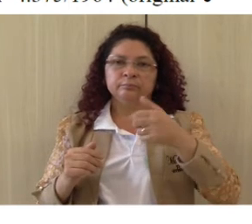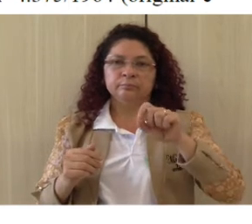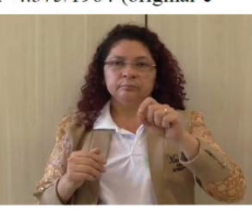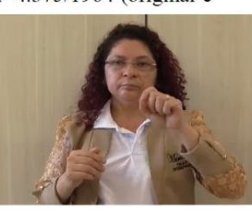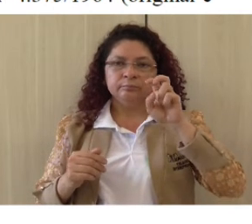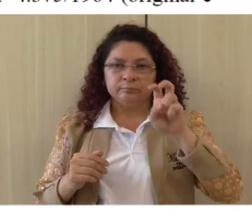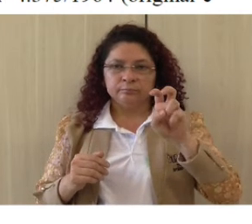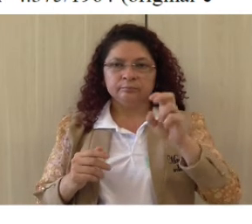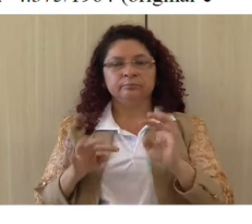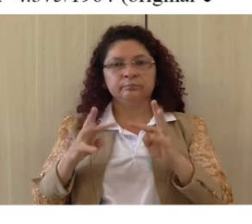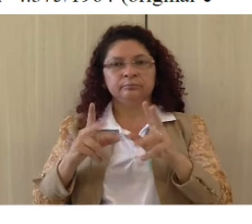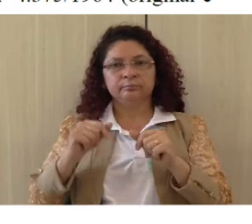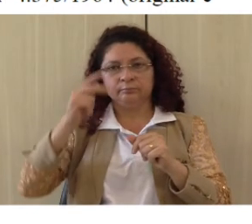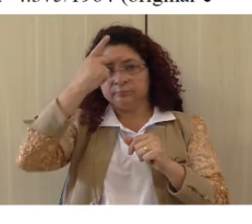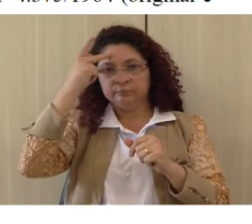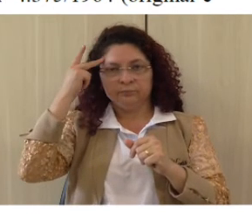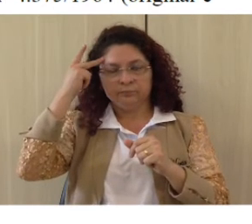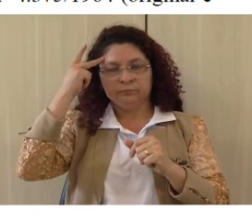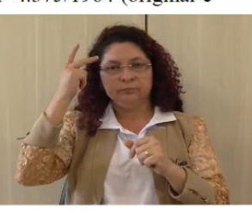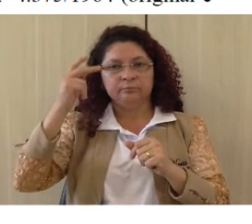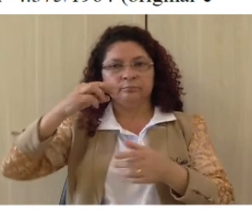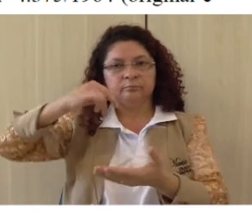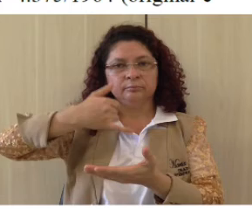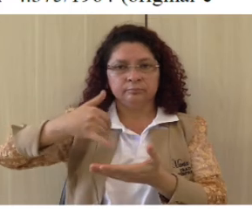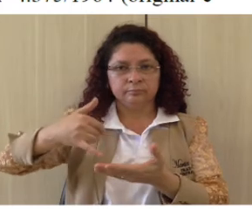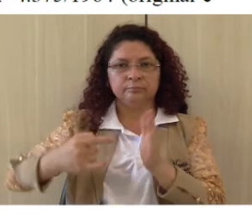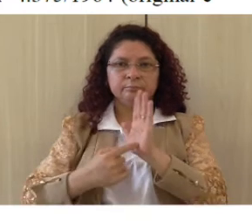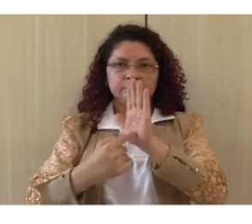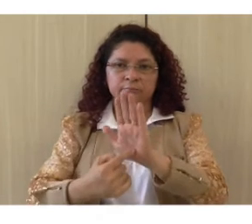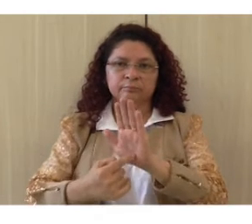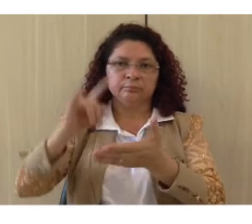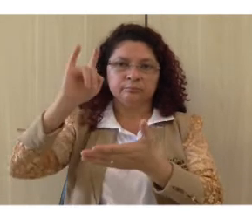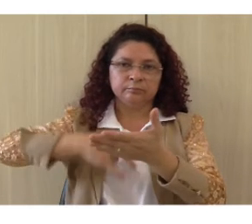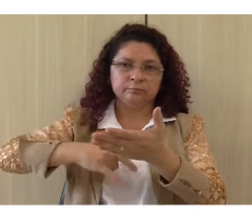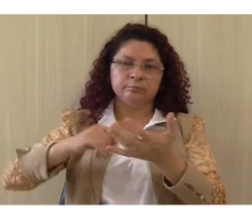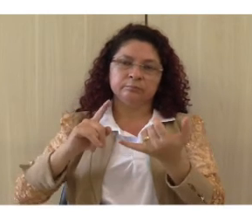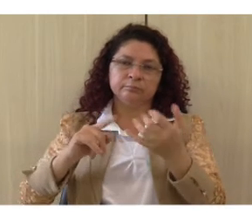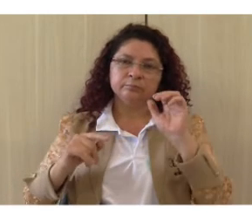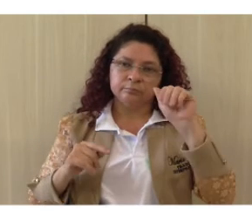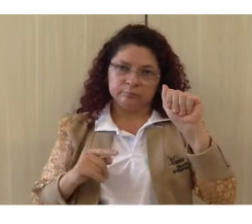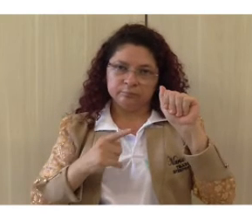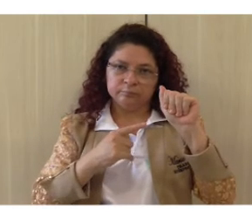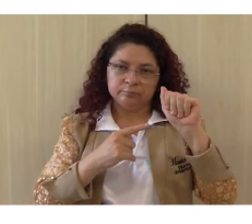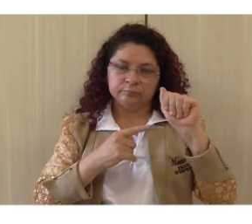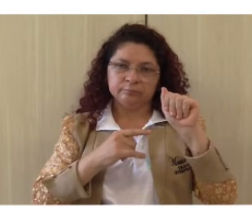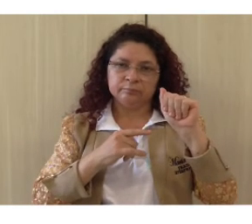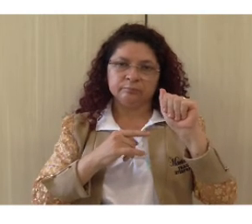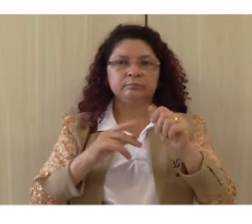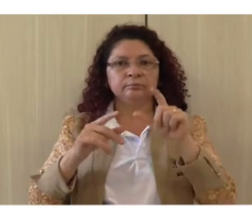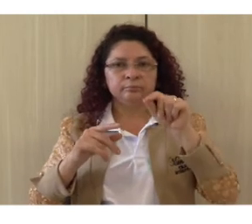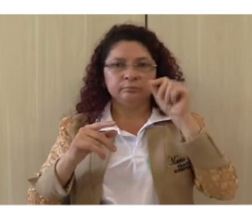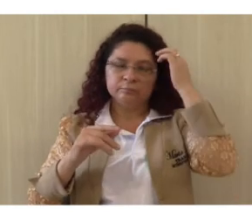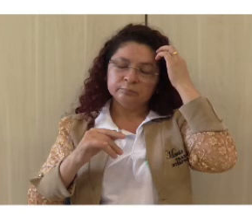16.5. Todos os candidatos na habilitação de matrícula deverão apresentar os seguintes documentos. A. Requerimento de solicitação